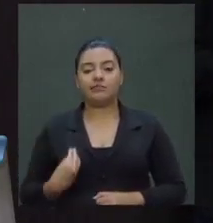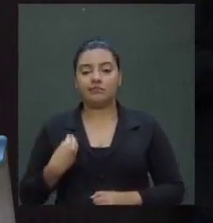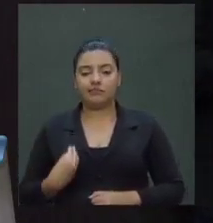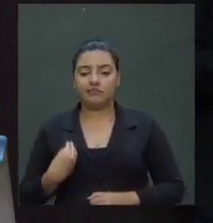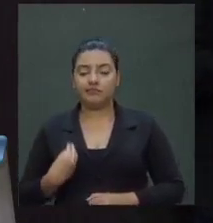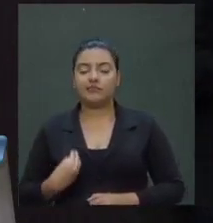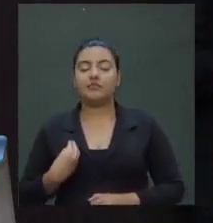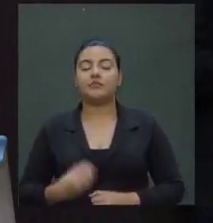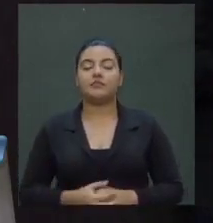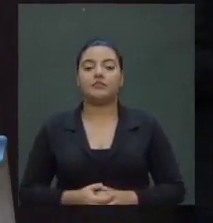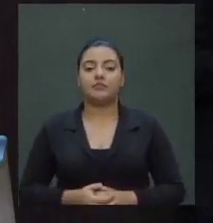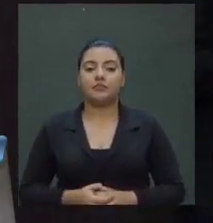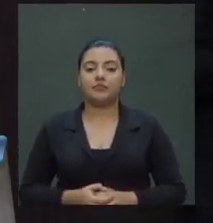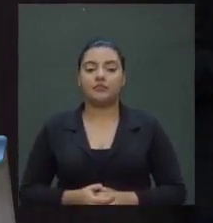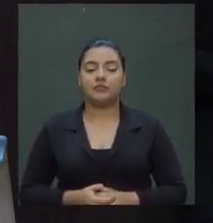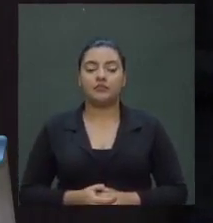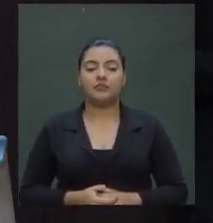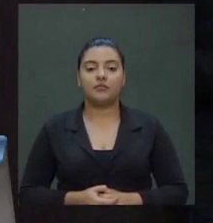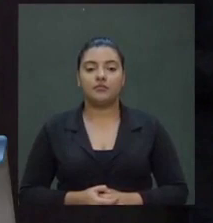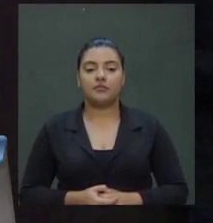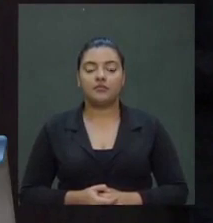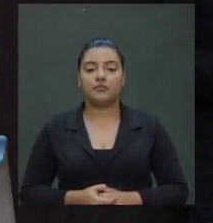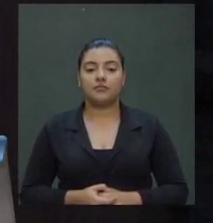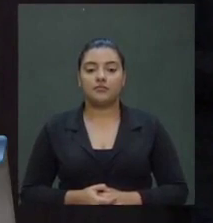percorrendo as